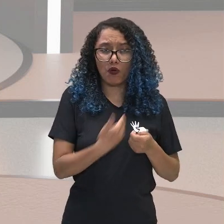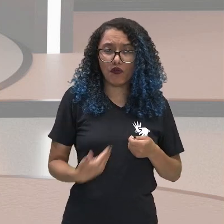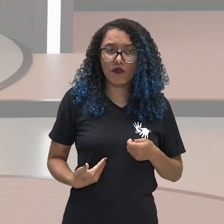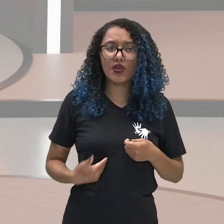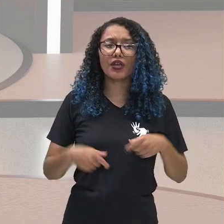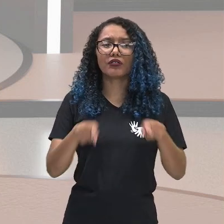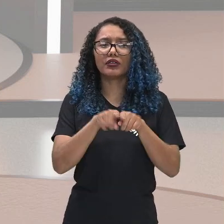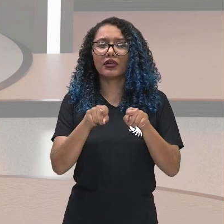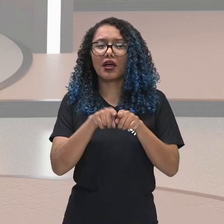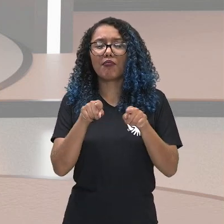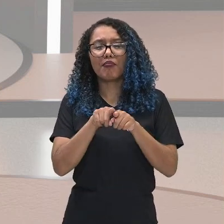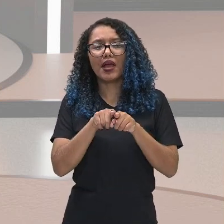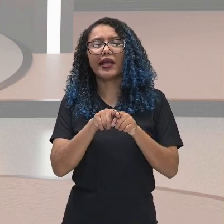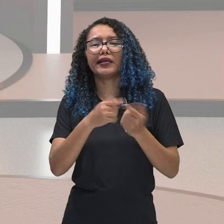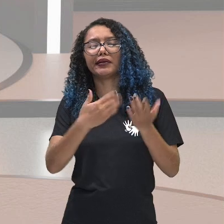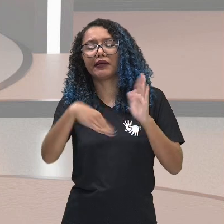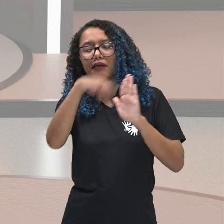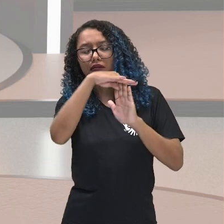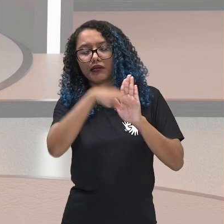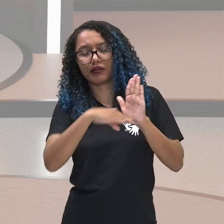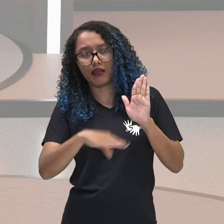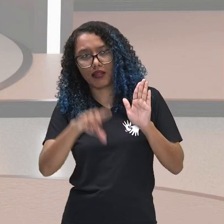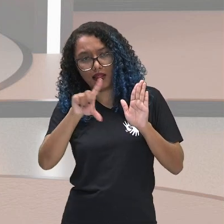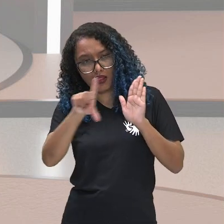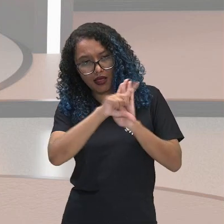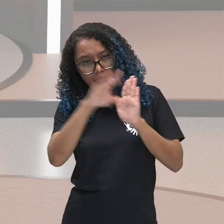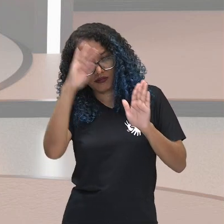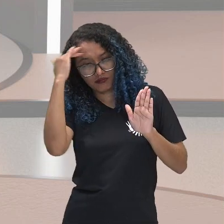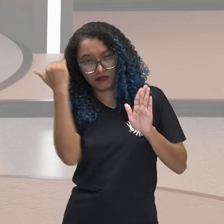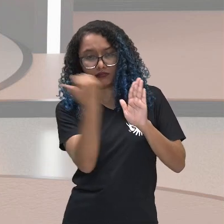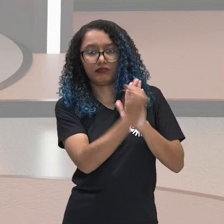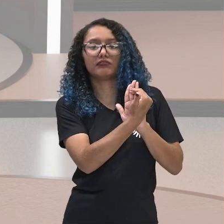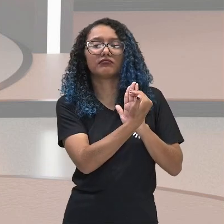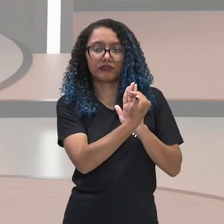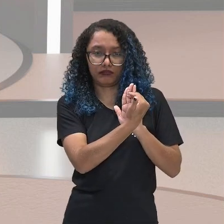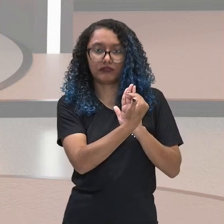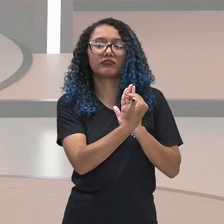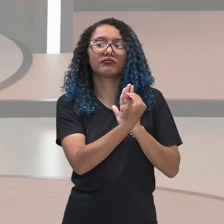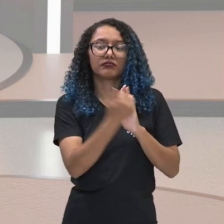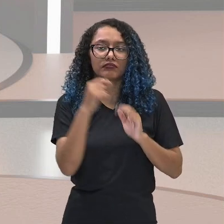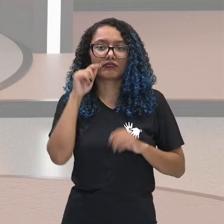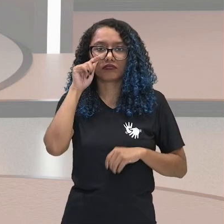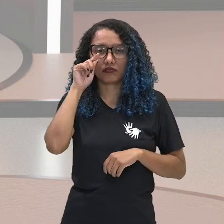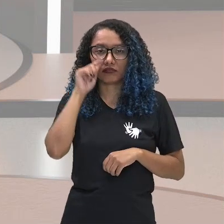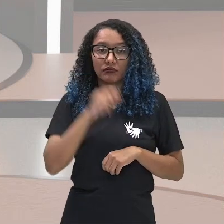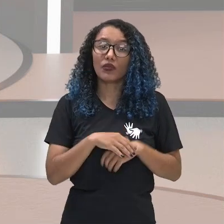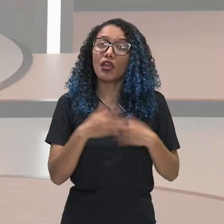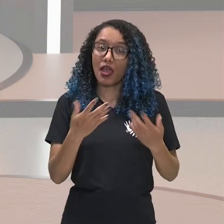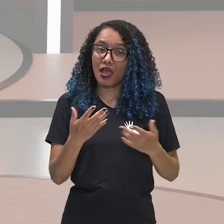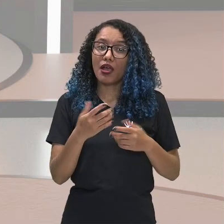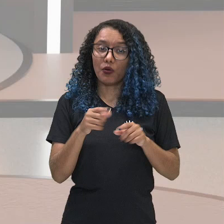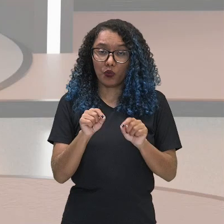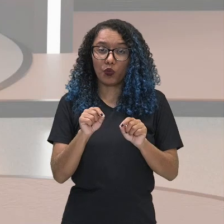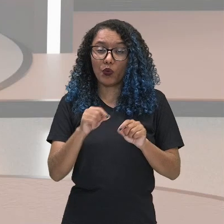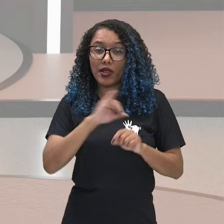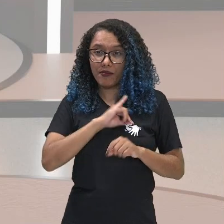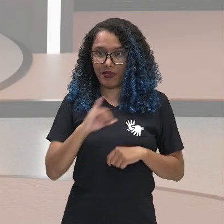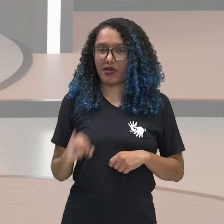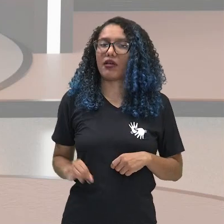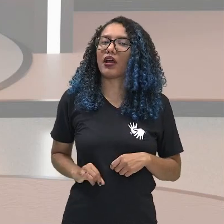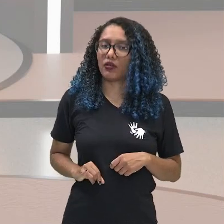cumprimento das leis. Tá bom? Então, tá lá, exercido pelo imperador. Vamos, então, ao poder